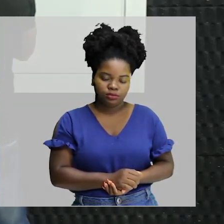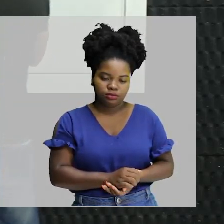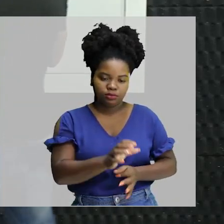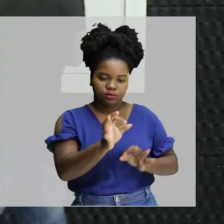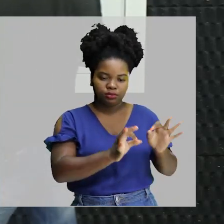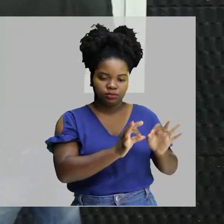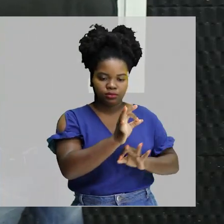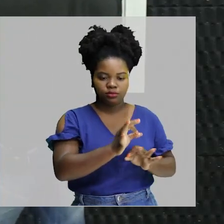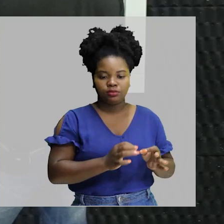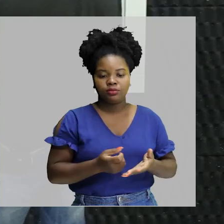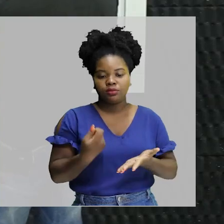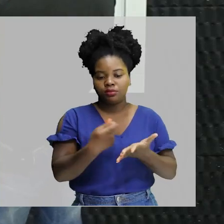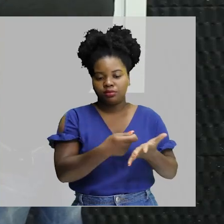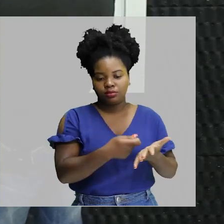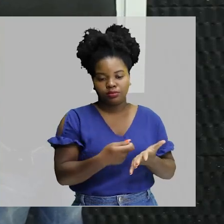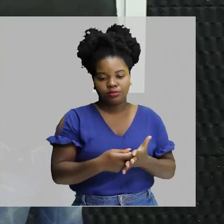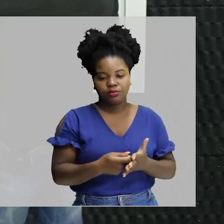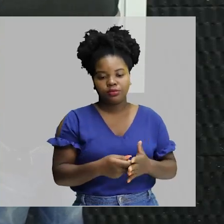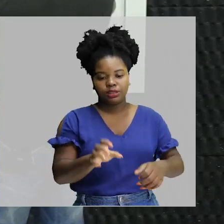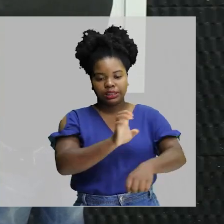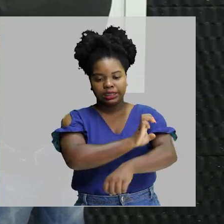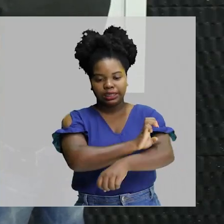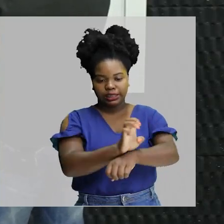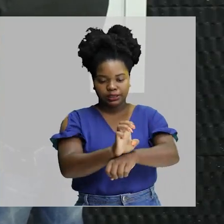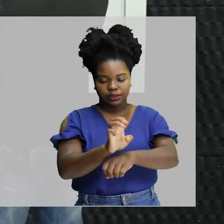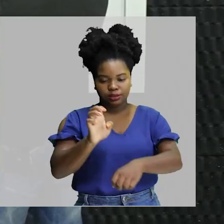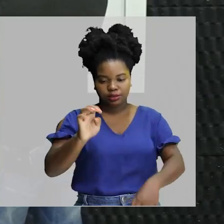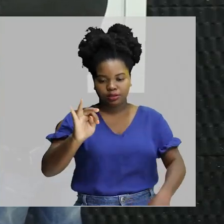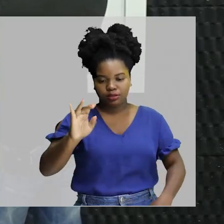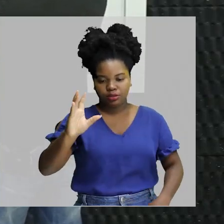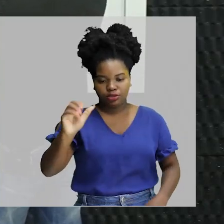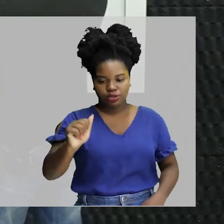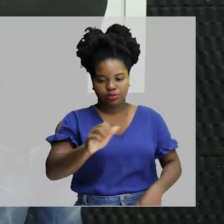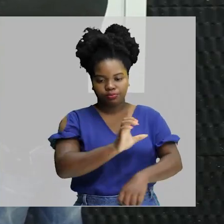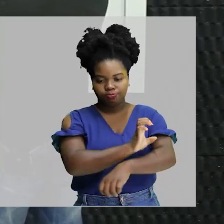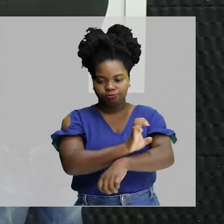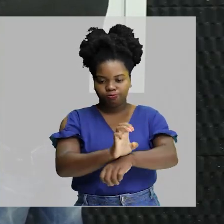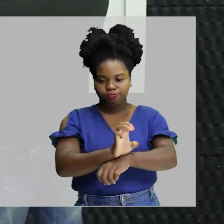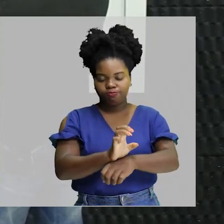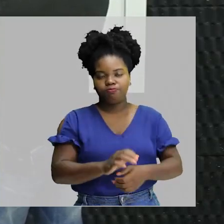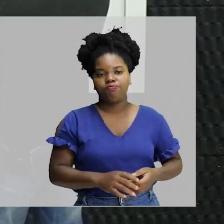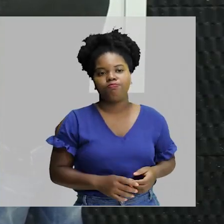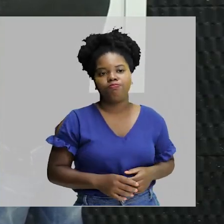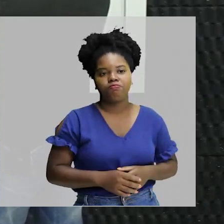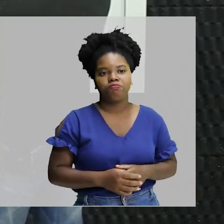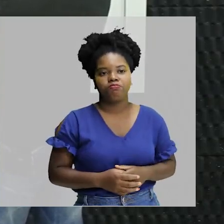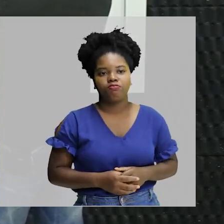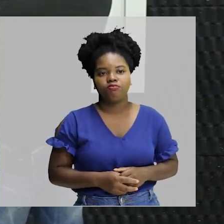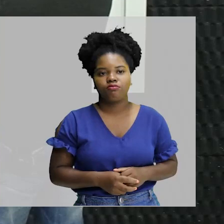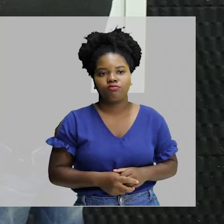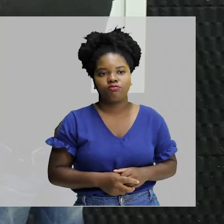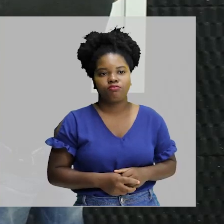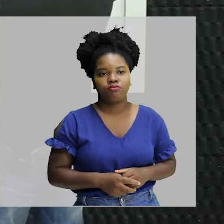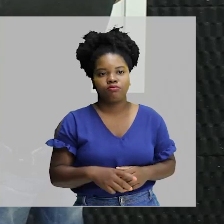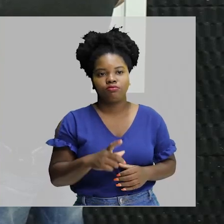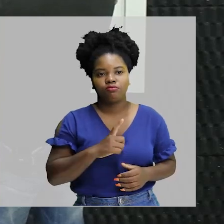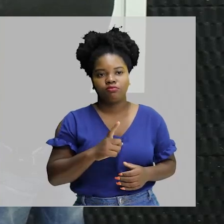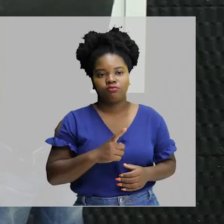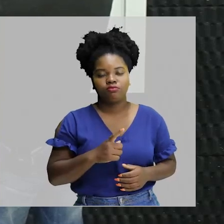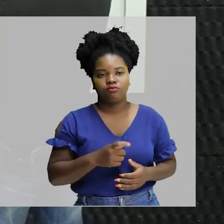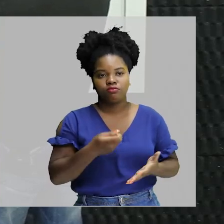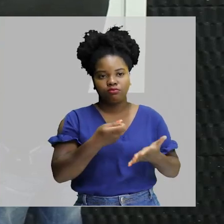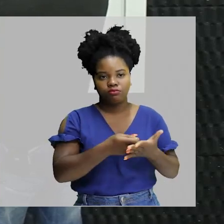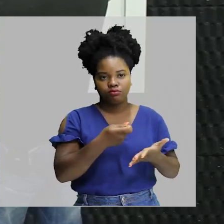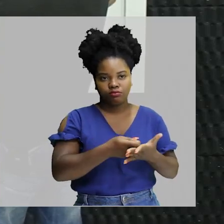partir de doutrinas éticas, tá? Então, aqui, ó, nós temos um predomínio das